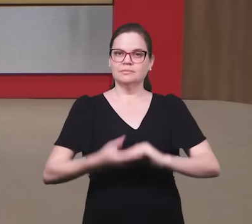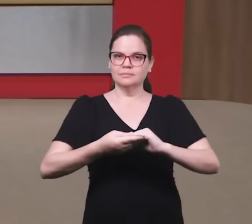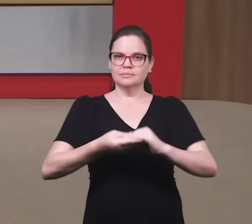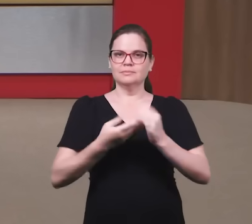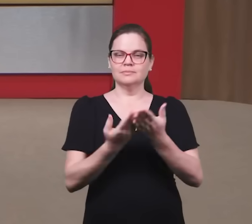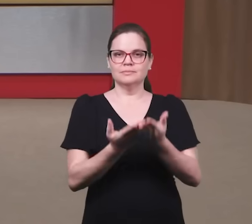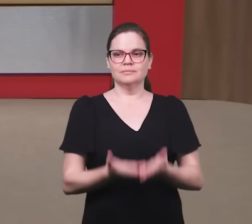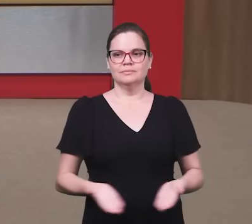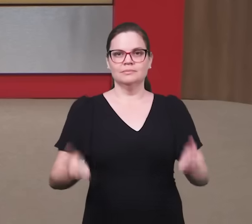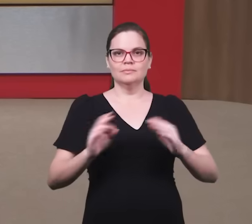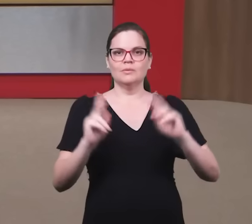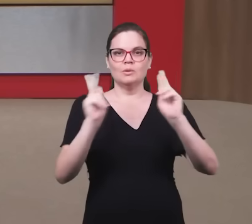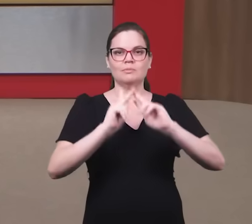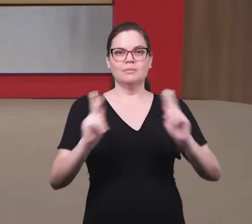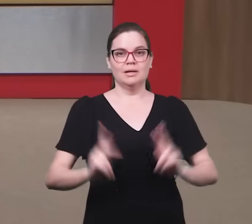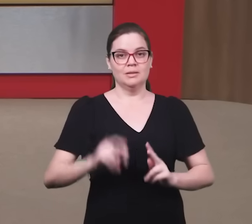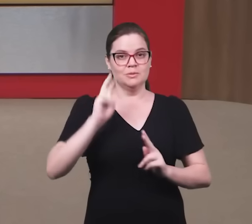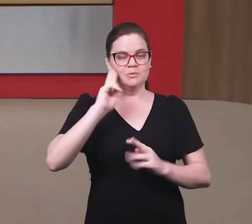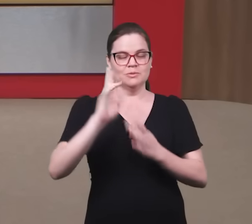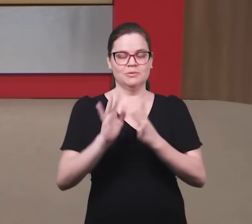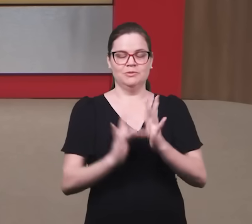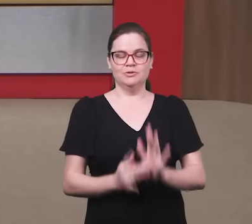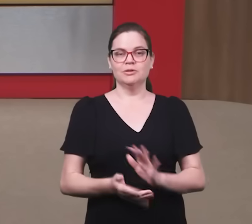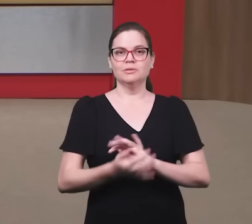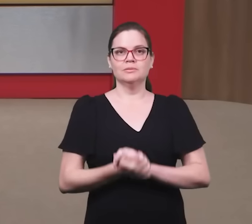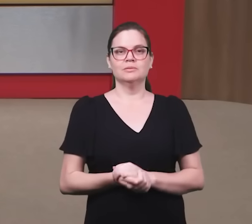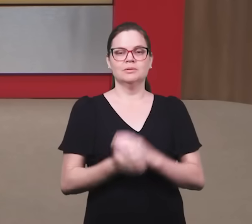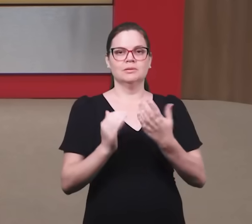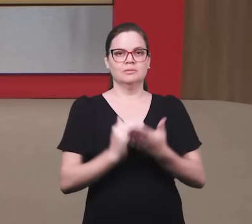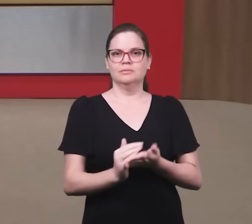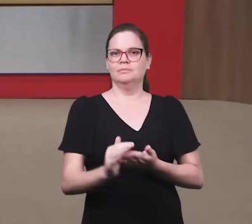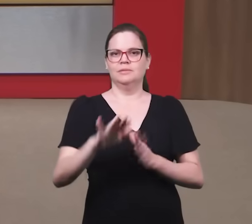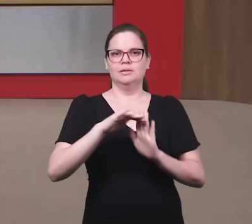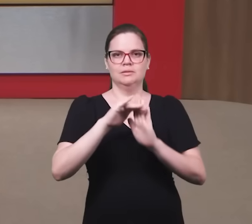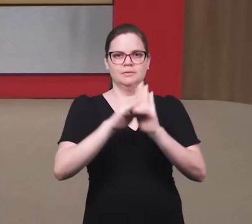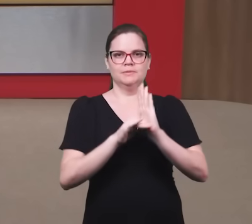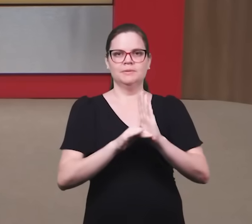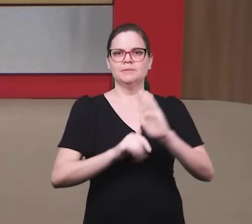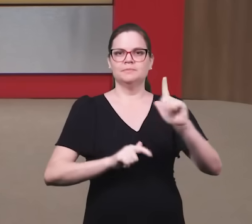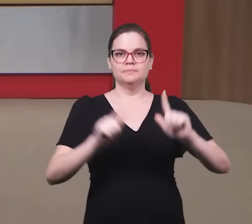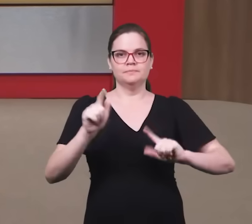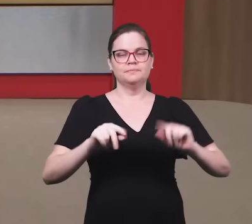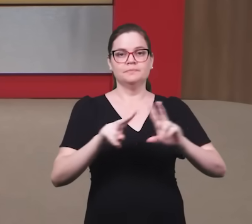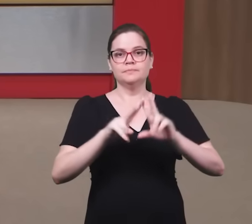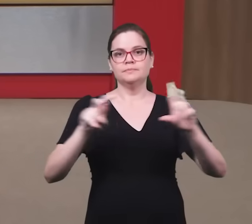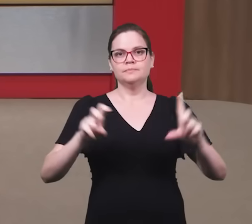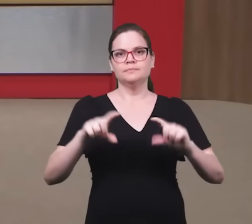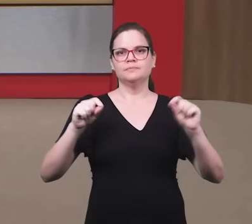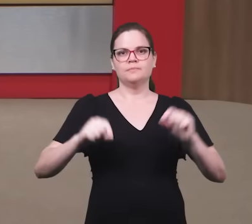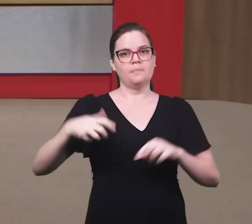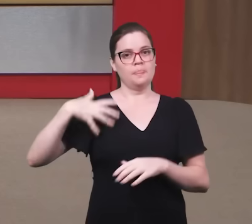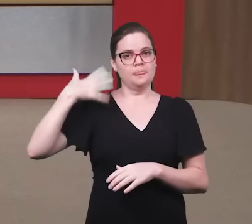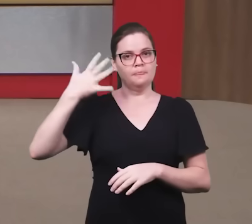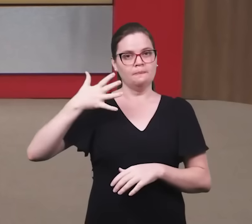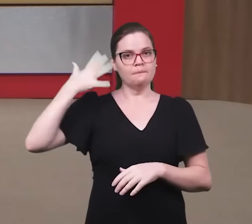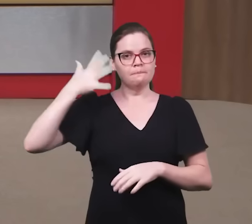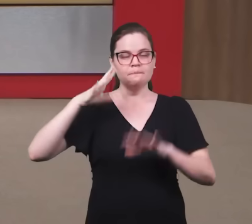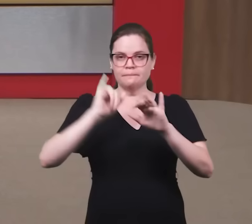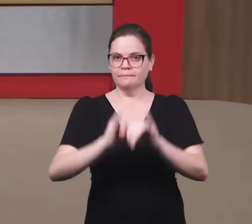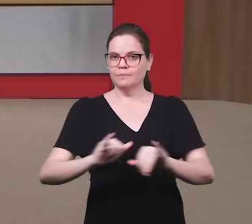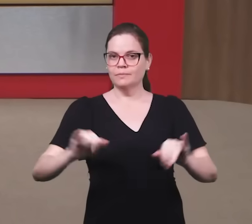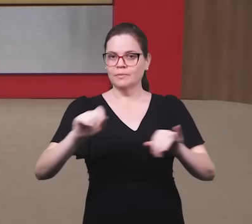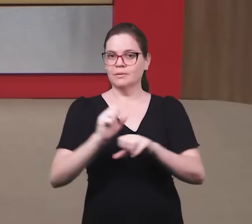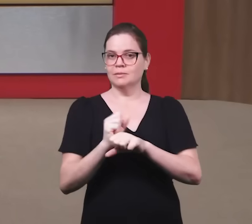Saúdo a todos com a paz do Senhor Jesus. Esse é o programa Palavra de